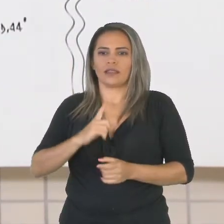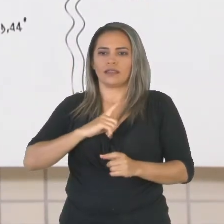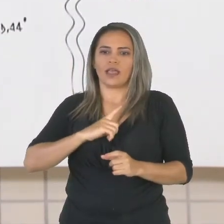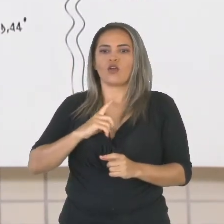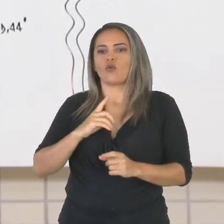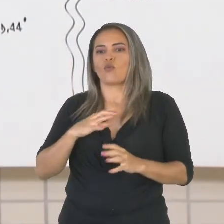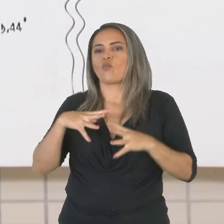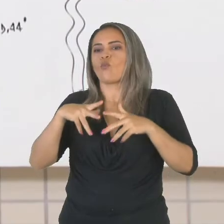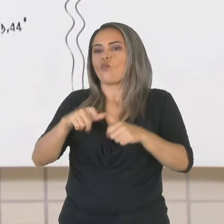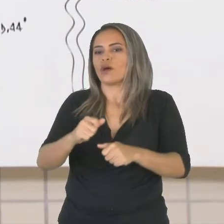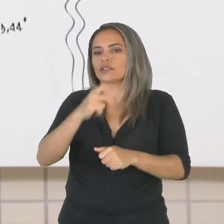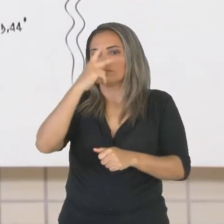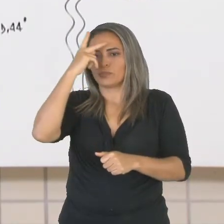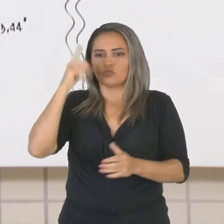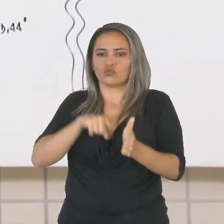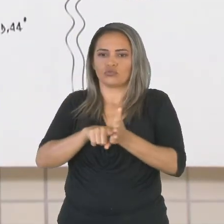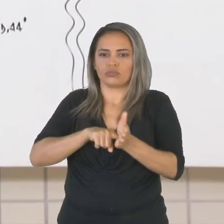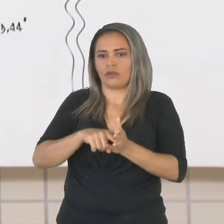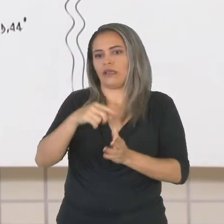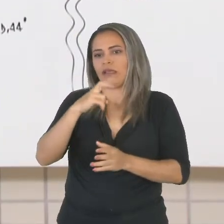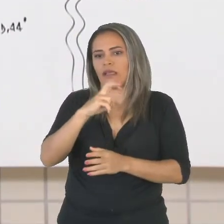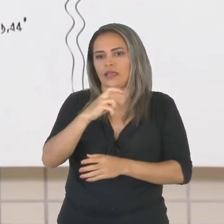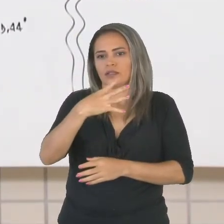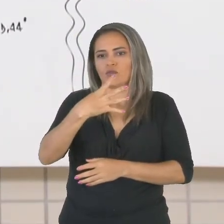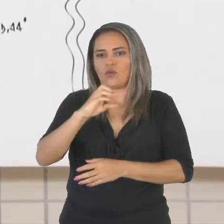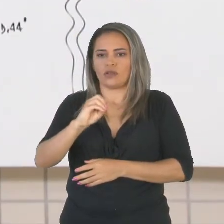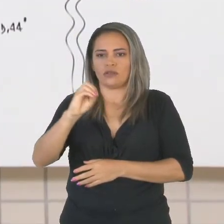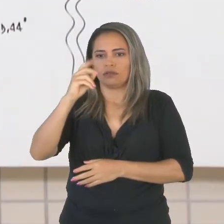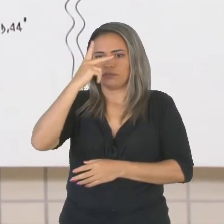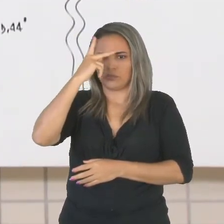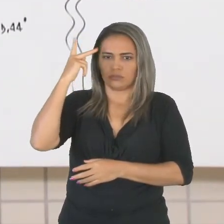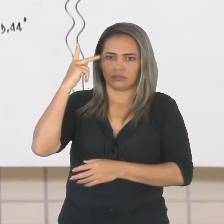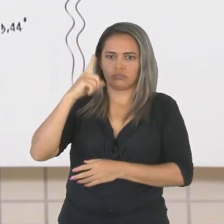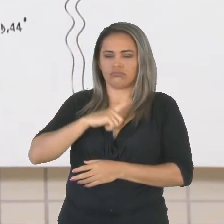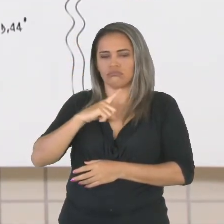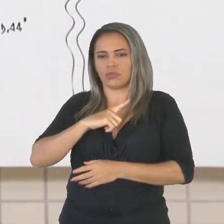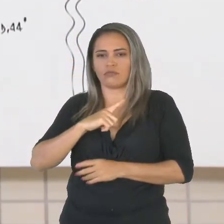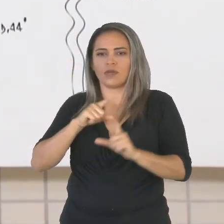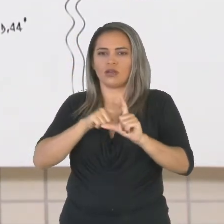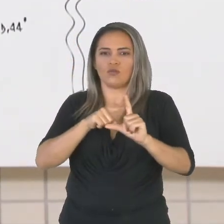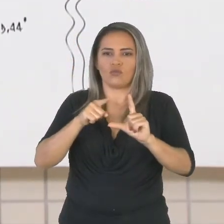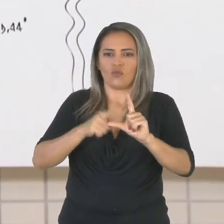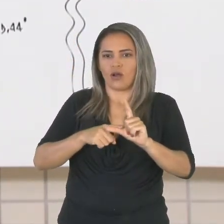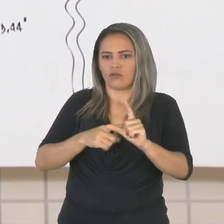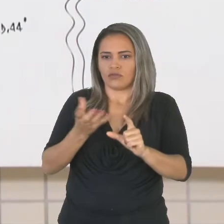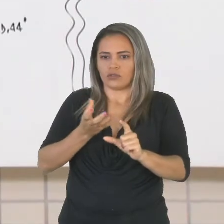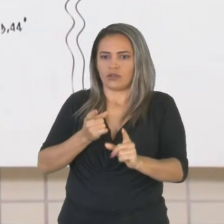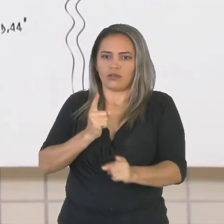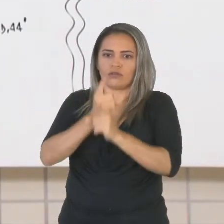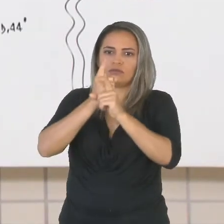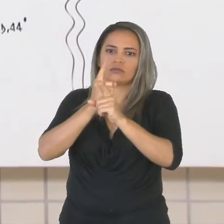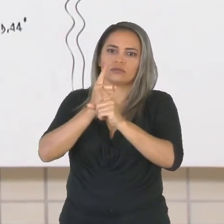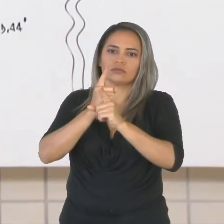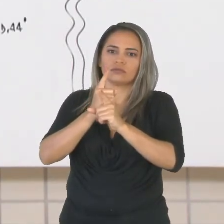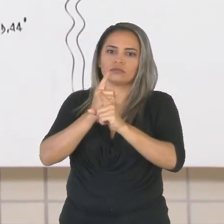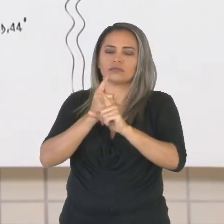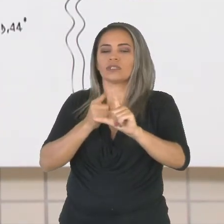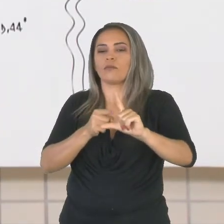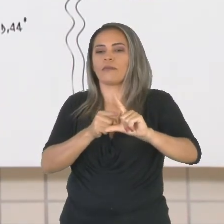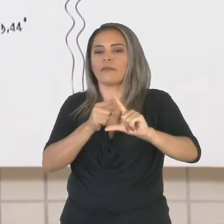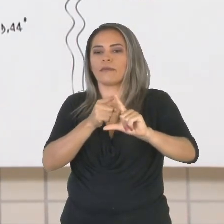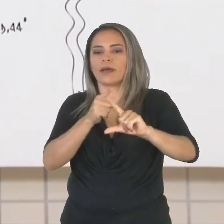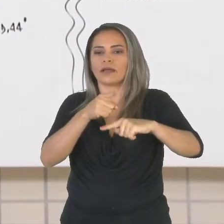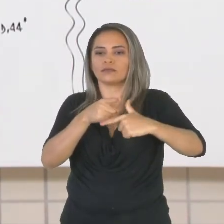pesquisadas, 540 pessoas, tudo bem? Assim como o ângulo que você quer descobrir está para a quantidade de